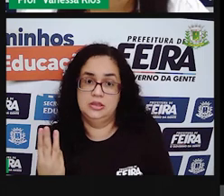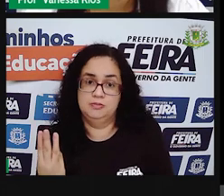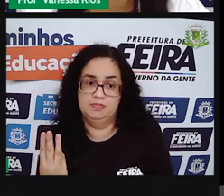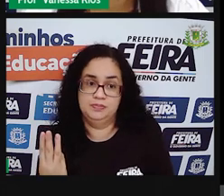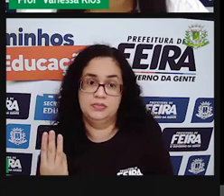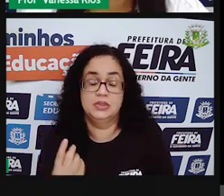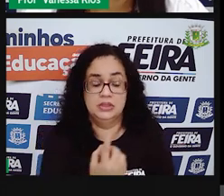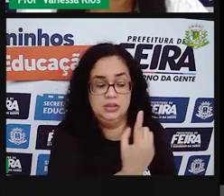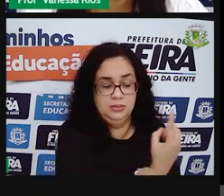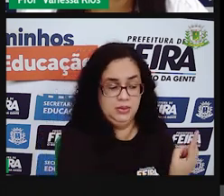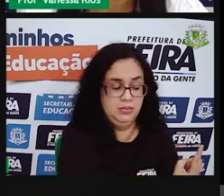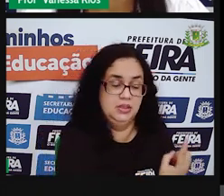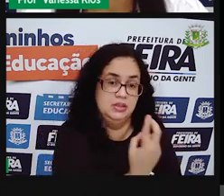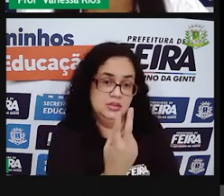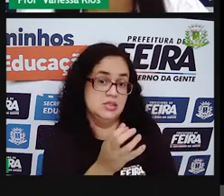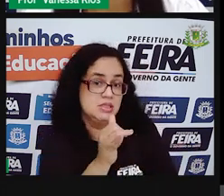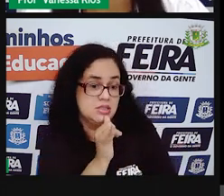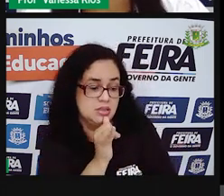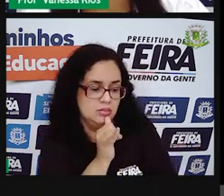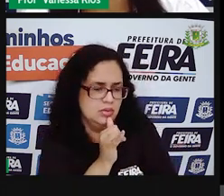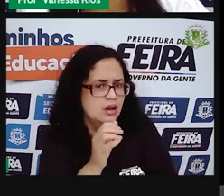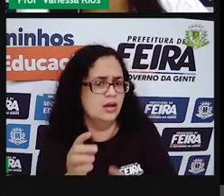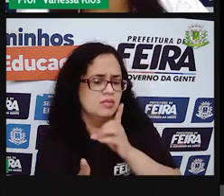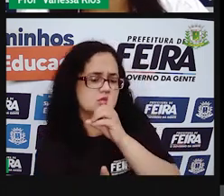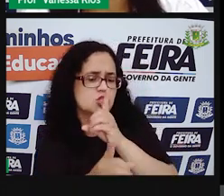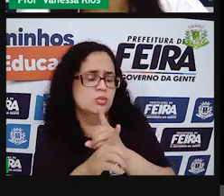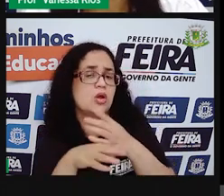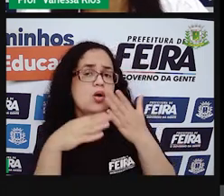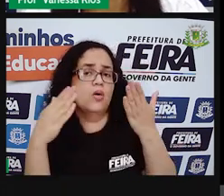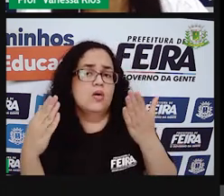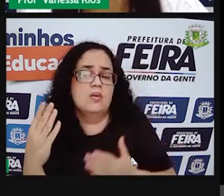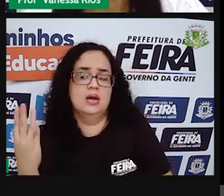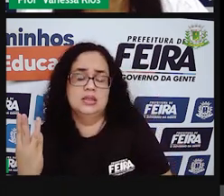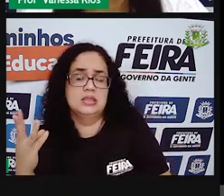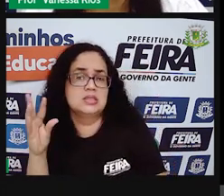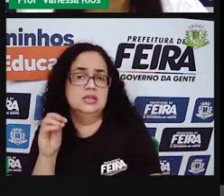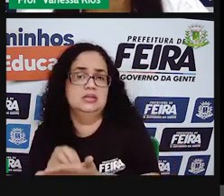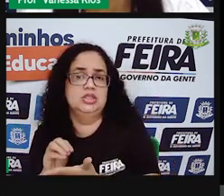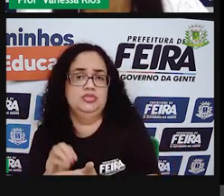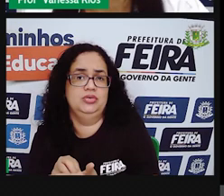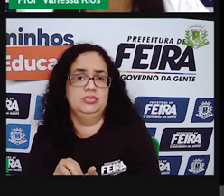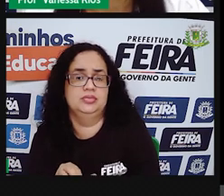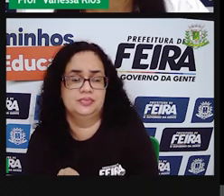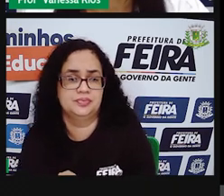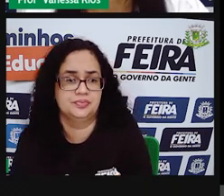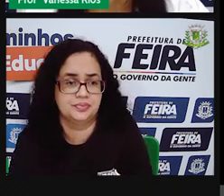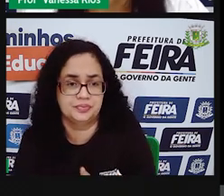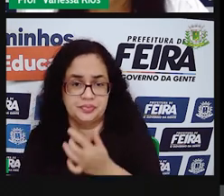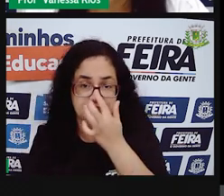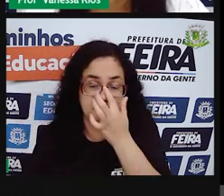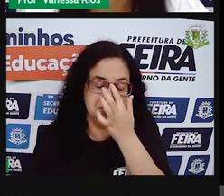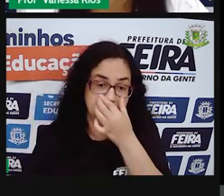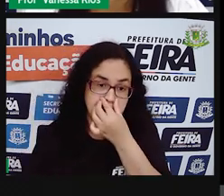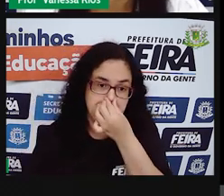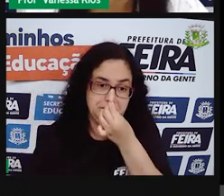padrão da primeira e da segunda, eu consigo descobrir também os números que estão faltando na terceira